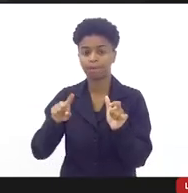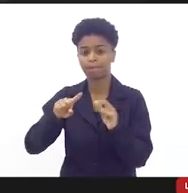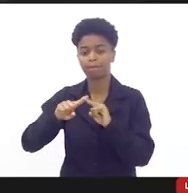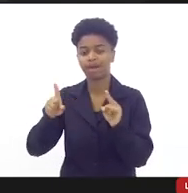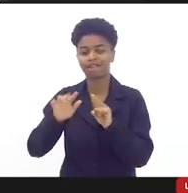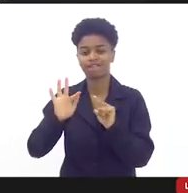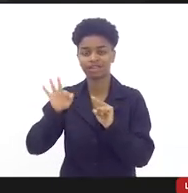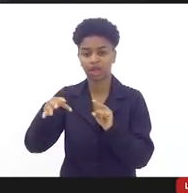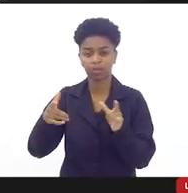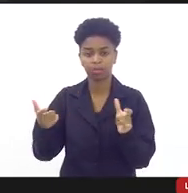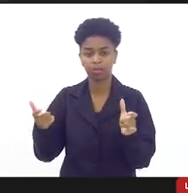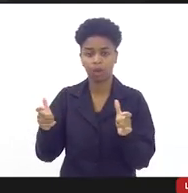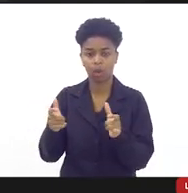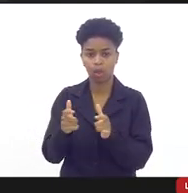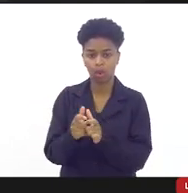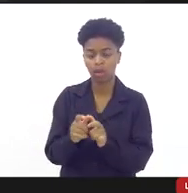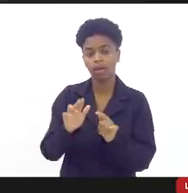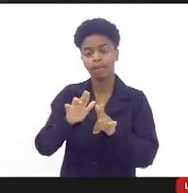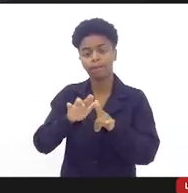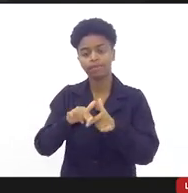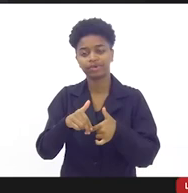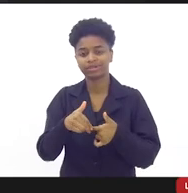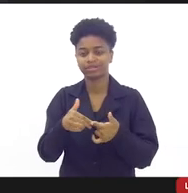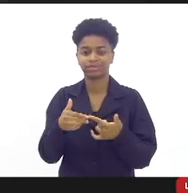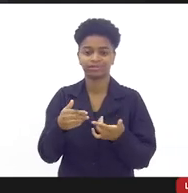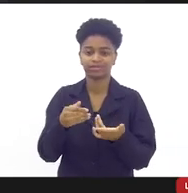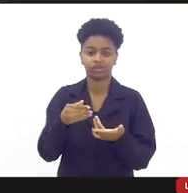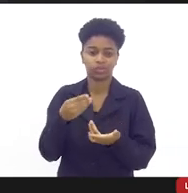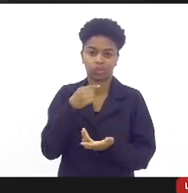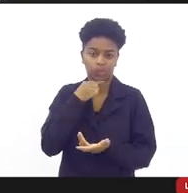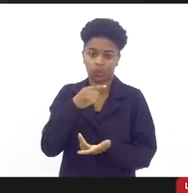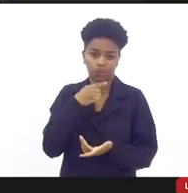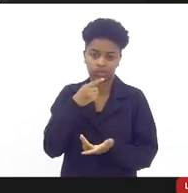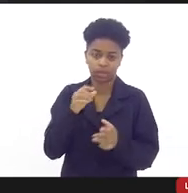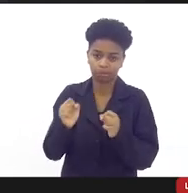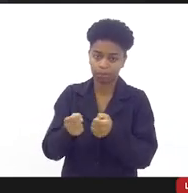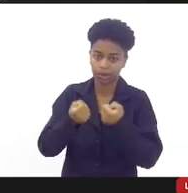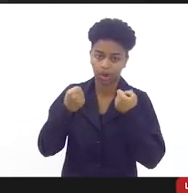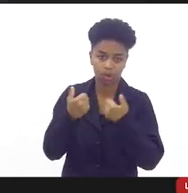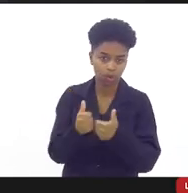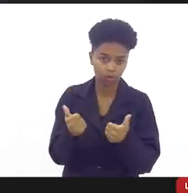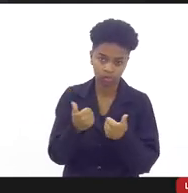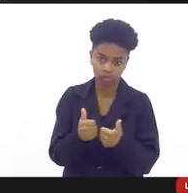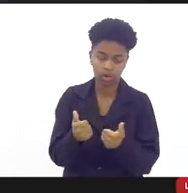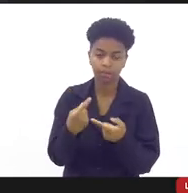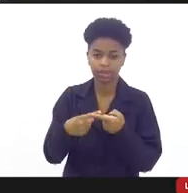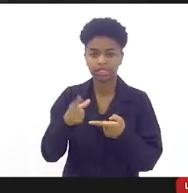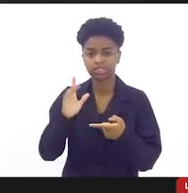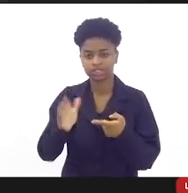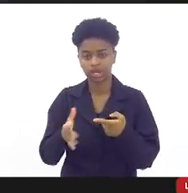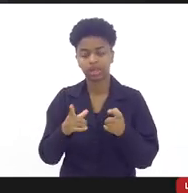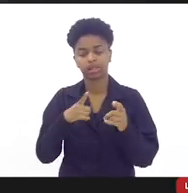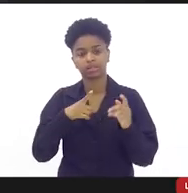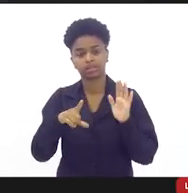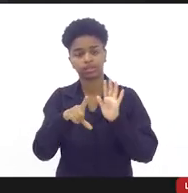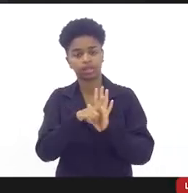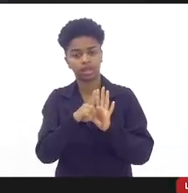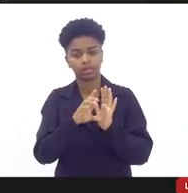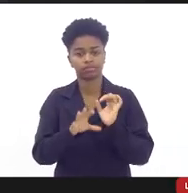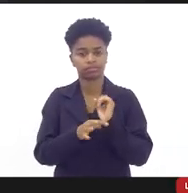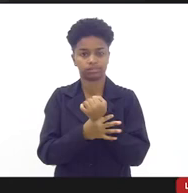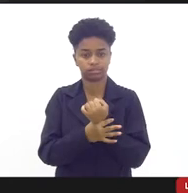uma turma extremamente reduzida por questão de mobilidade urbana de uma lei que já está garantida Então